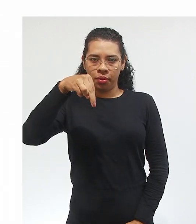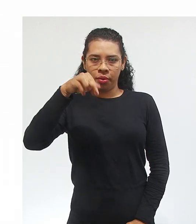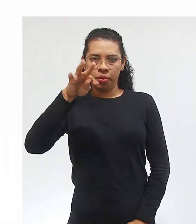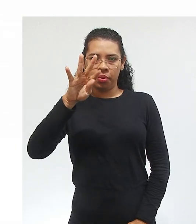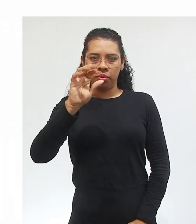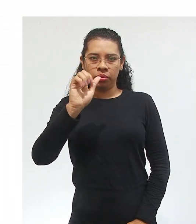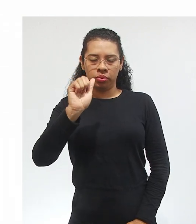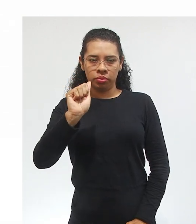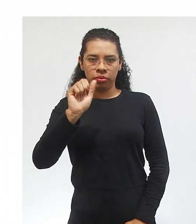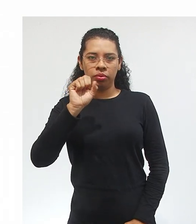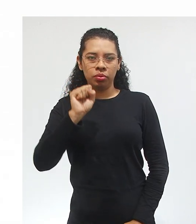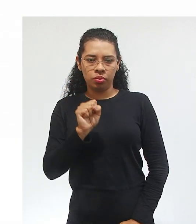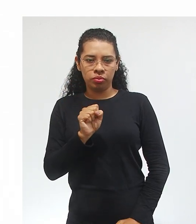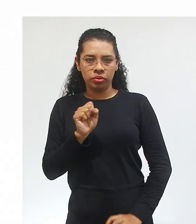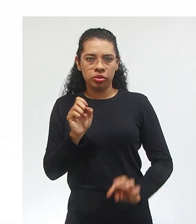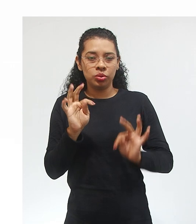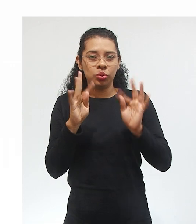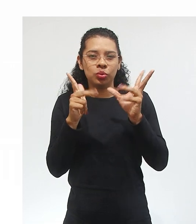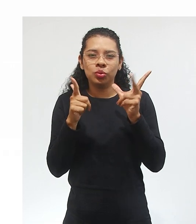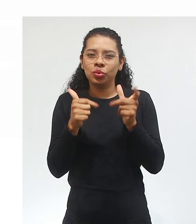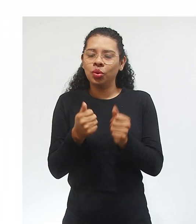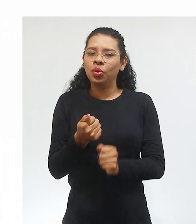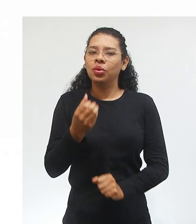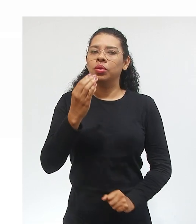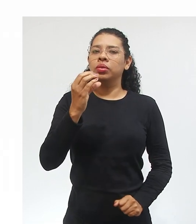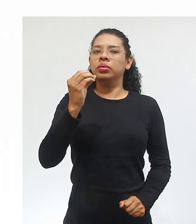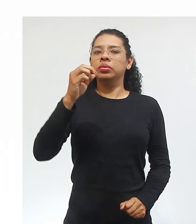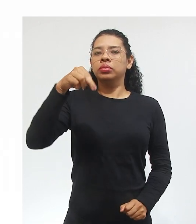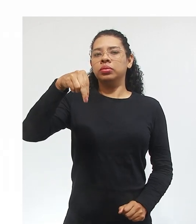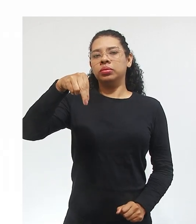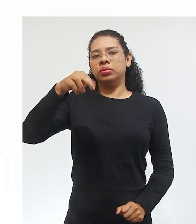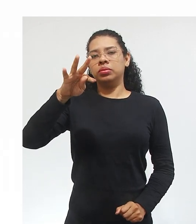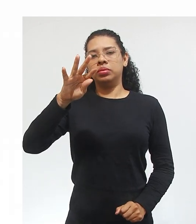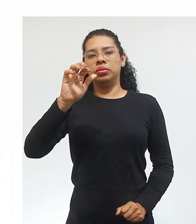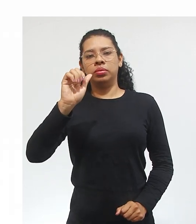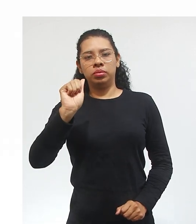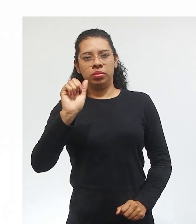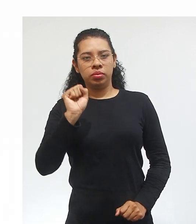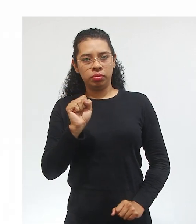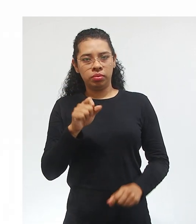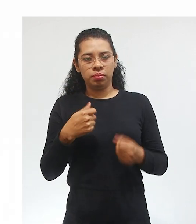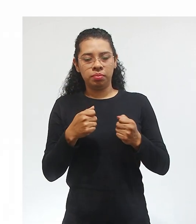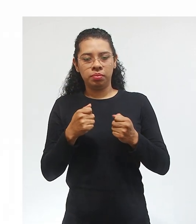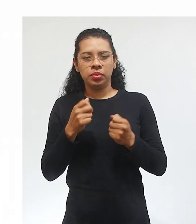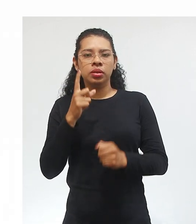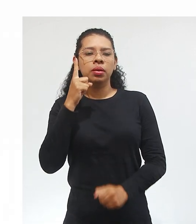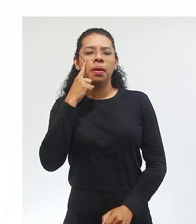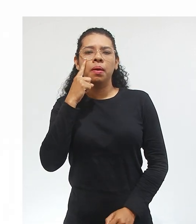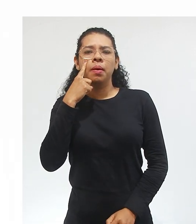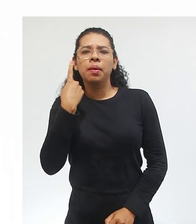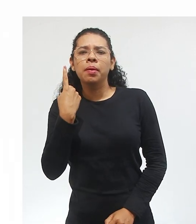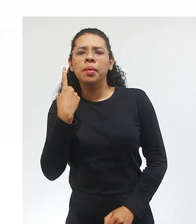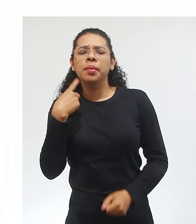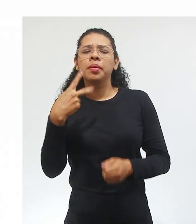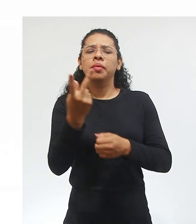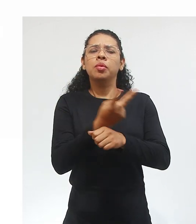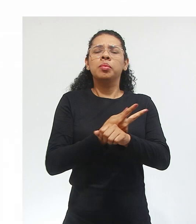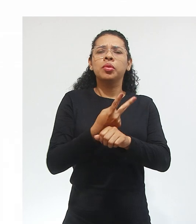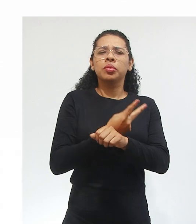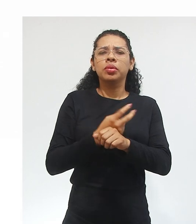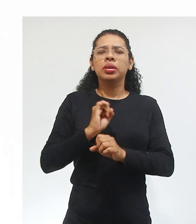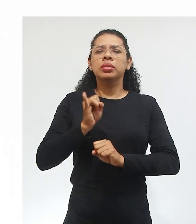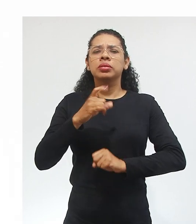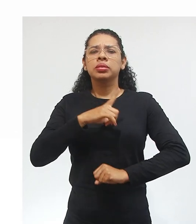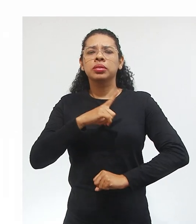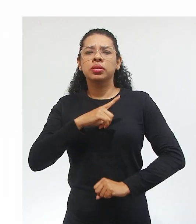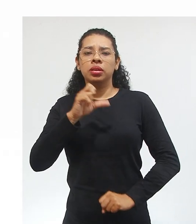de receitas e de despesas. Então, todas aquelas contas eu vou fazer essa apuração. E vou descobrir qual